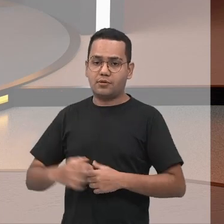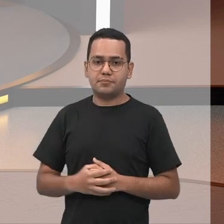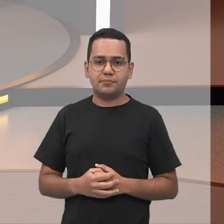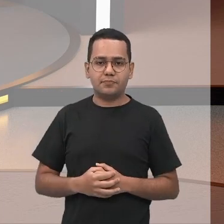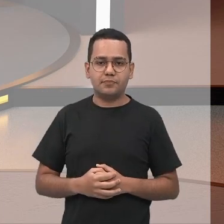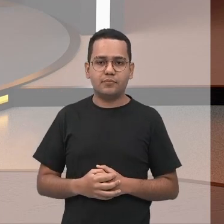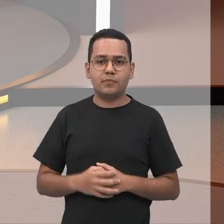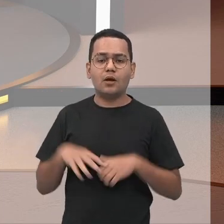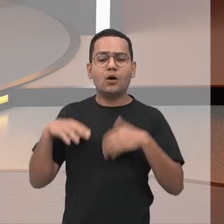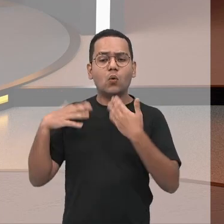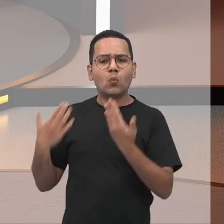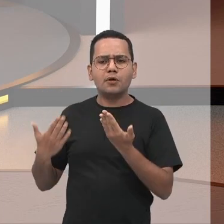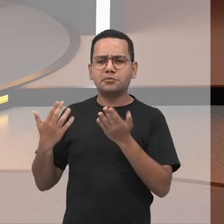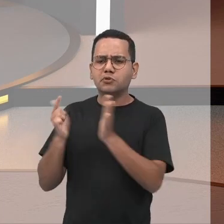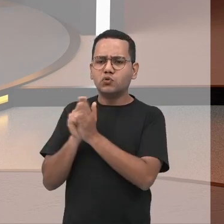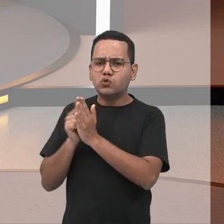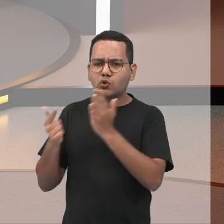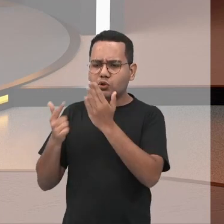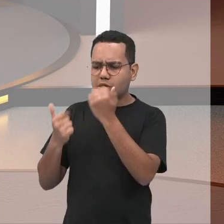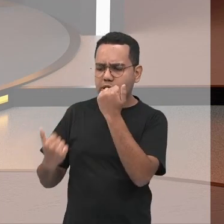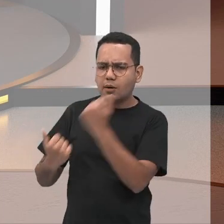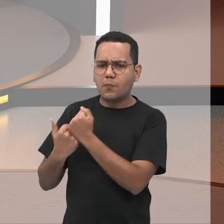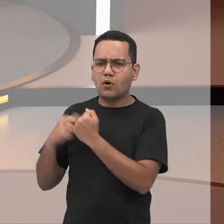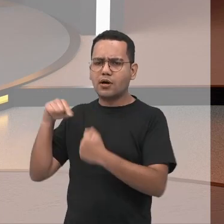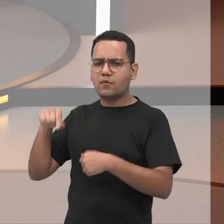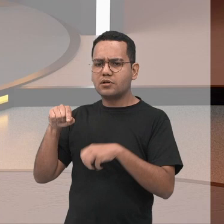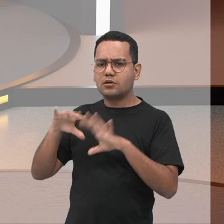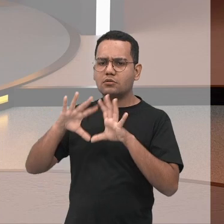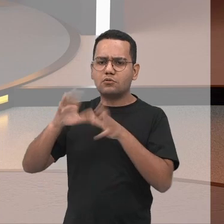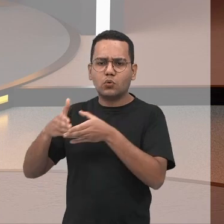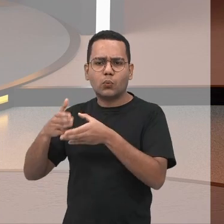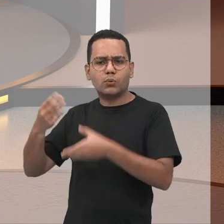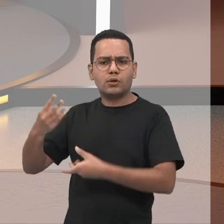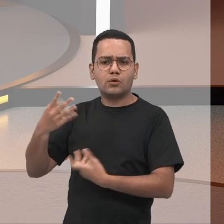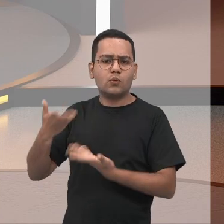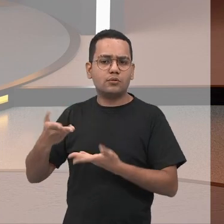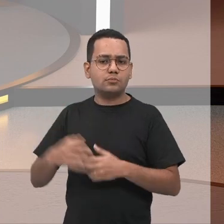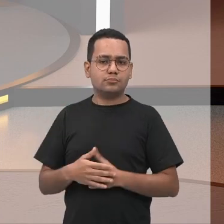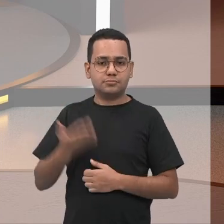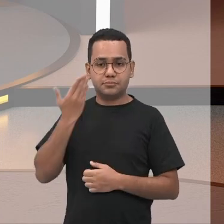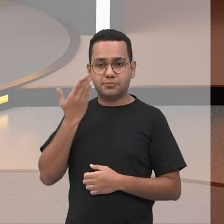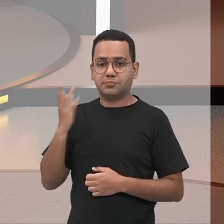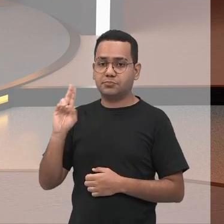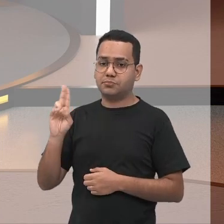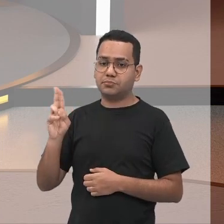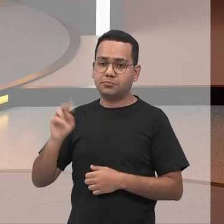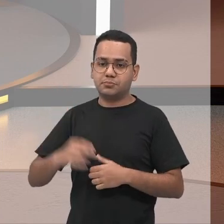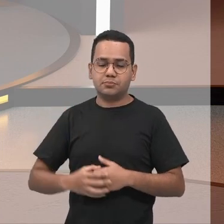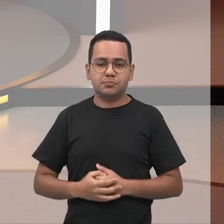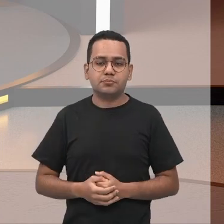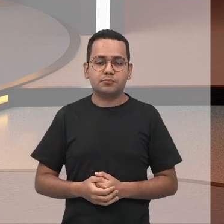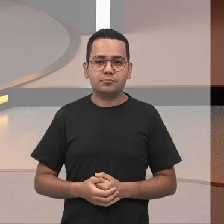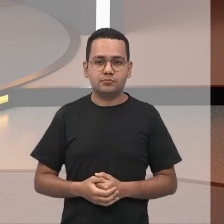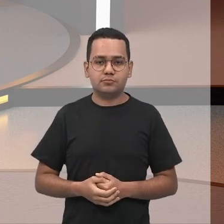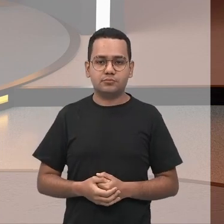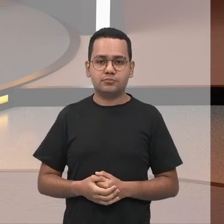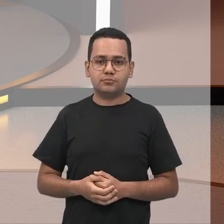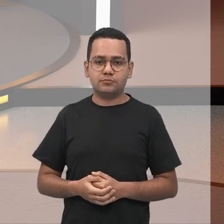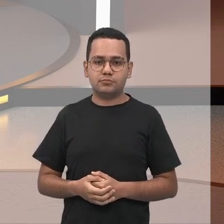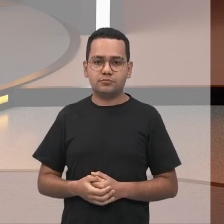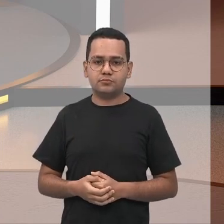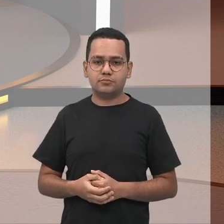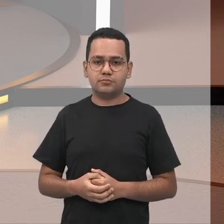sociedades importantes que apoiavam esse grupo? Jornais Lembrete dos Farroupilhas, o Repúblico e a